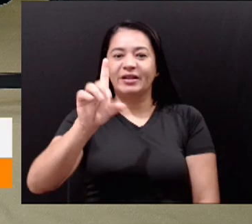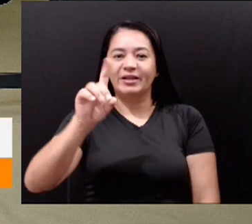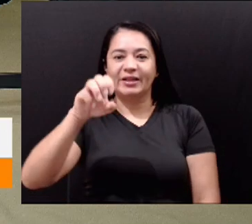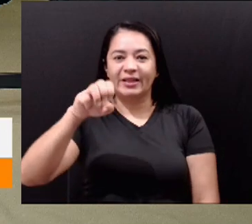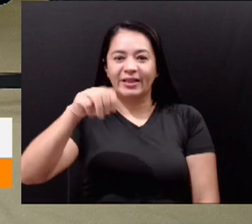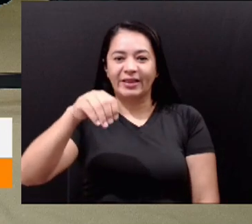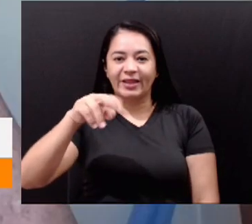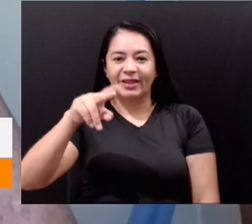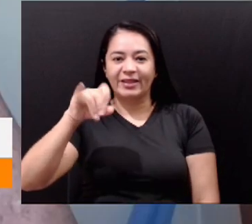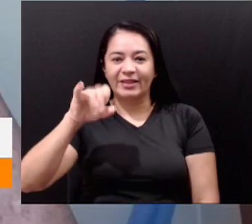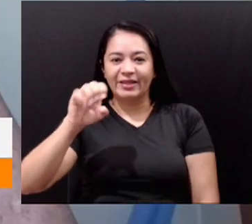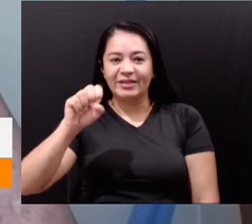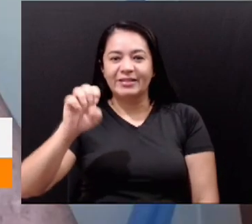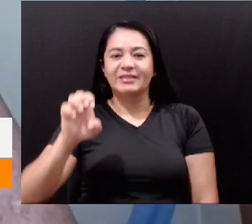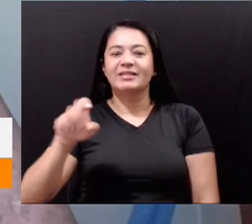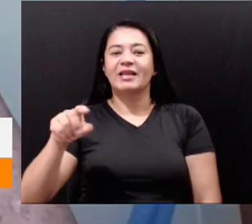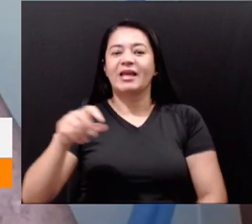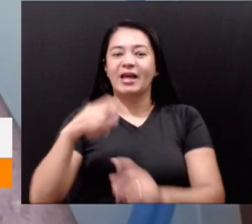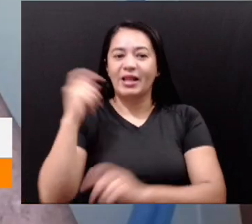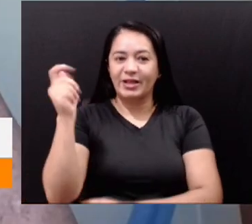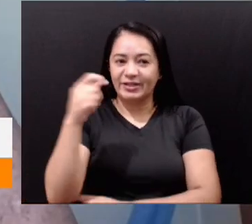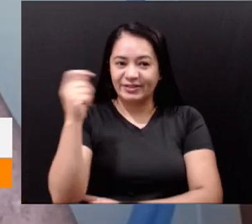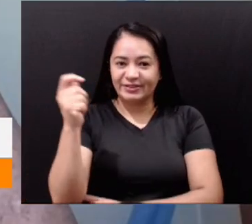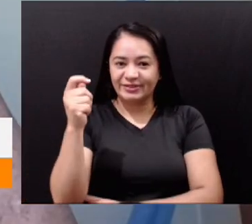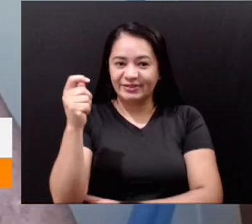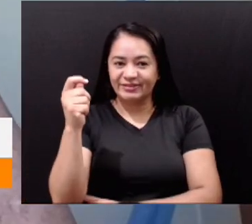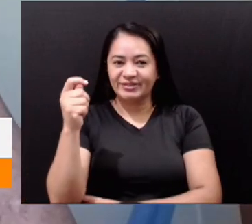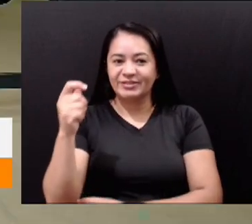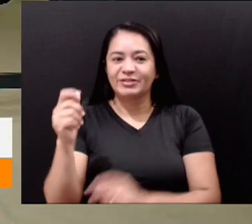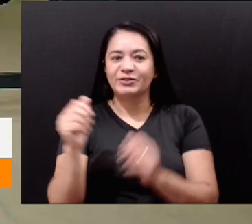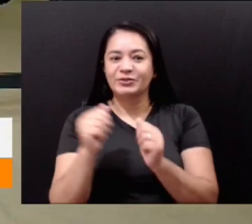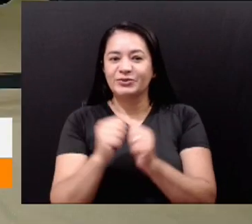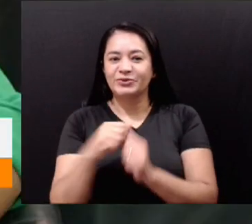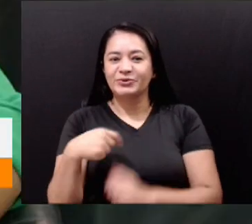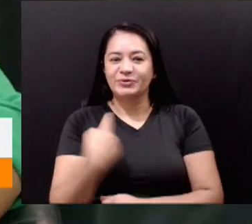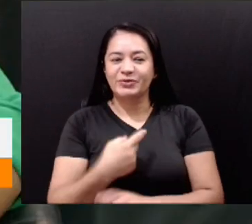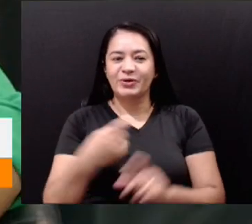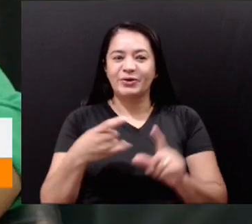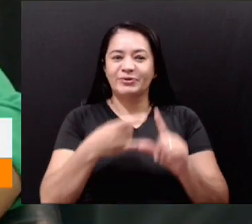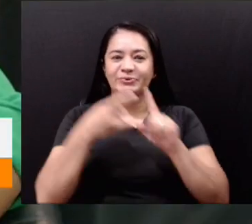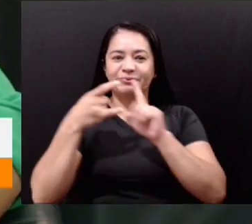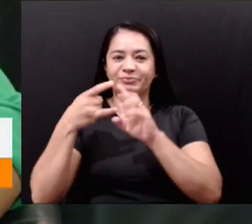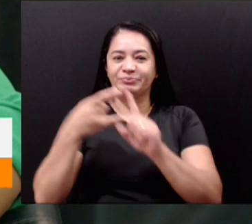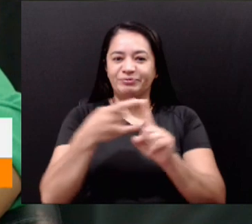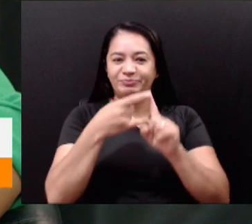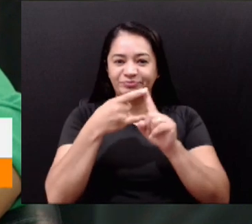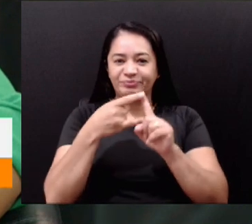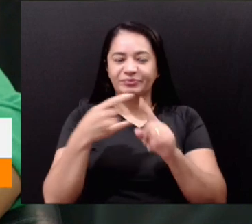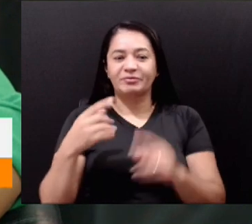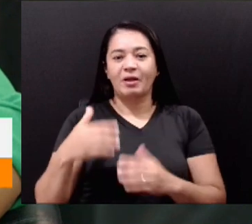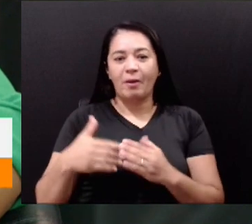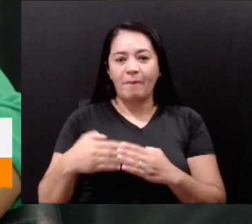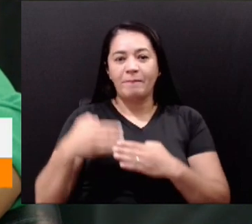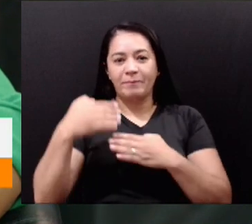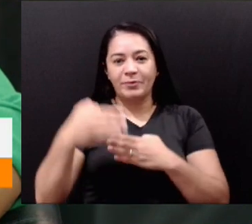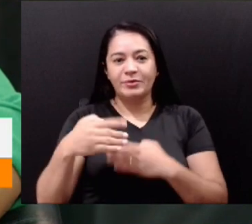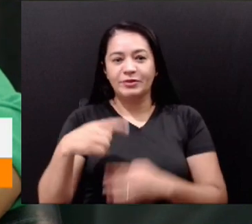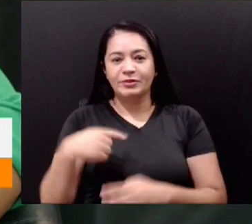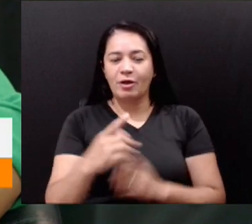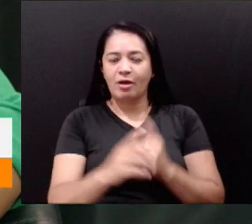da Associação Conviver, que está com a gente no Zoom. E olha só, daqui a pouquinho a gente vai descobrir um